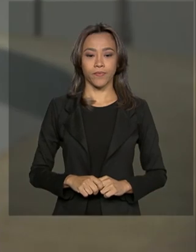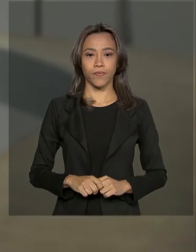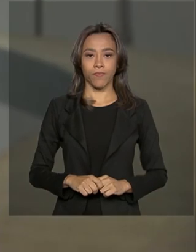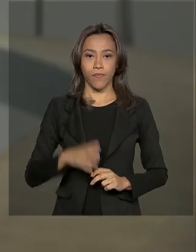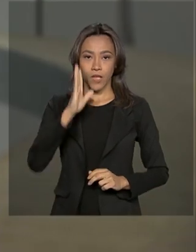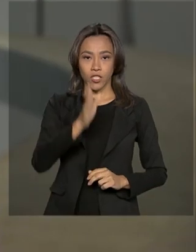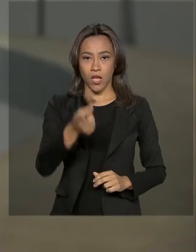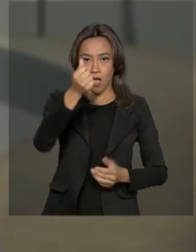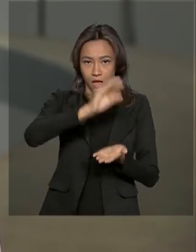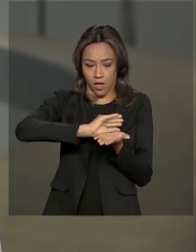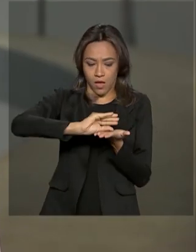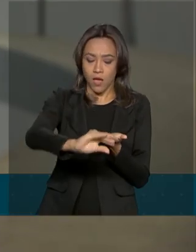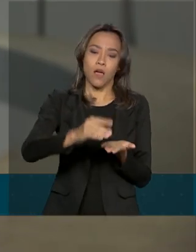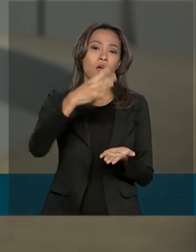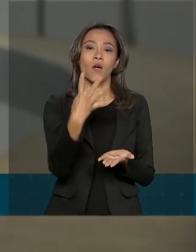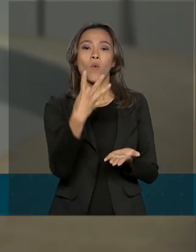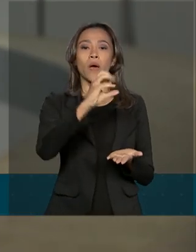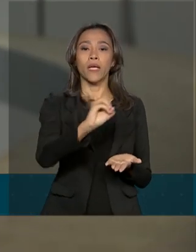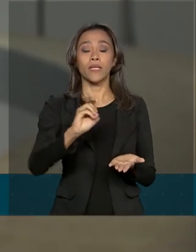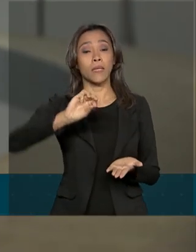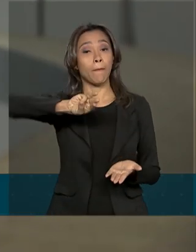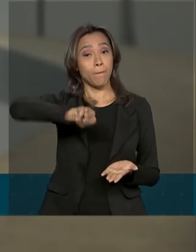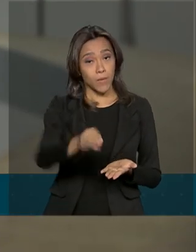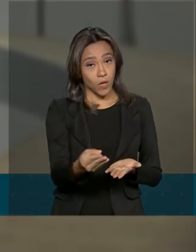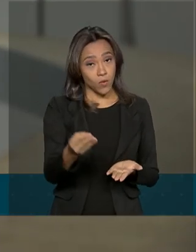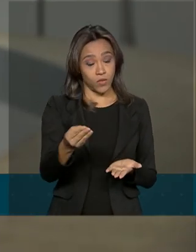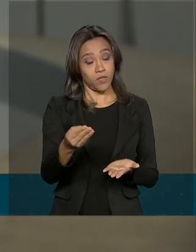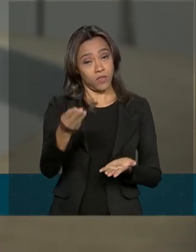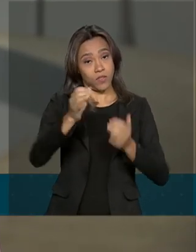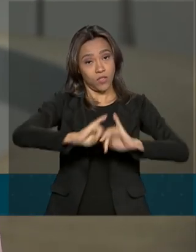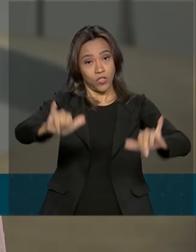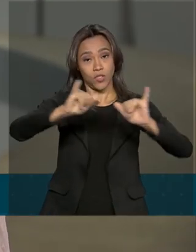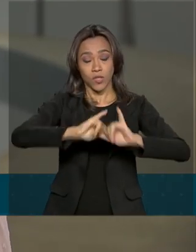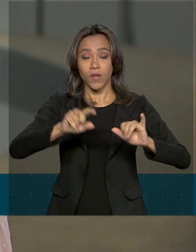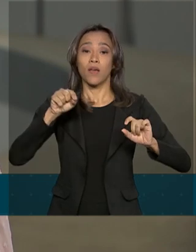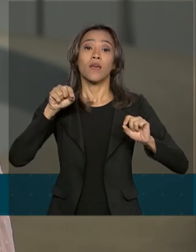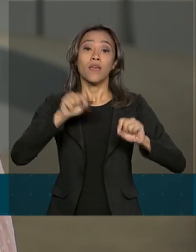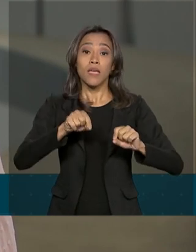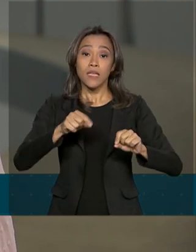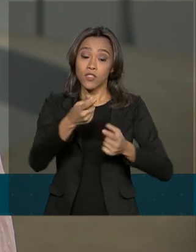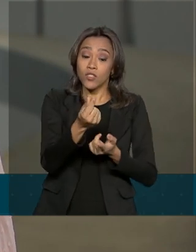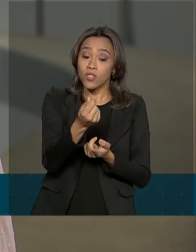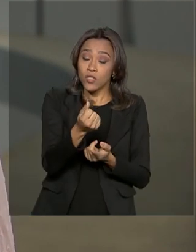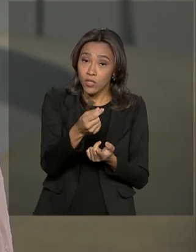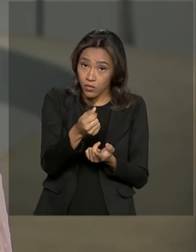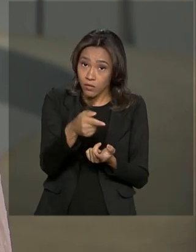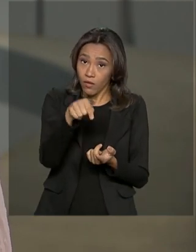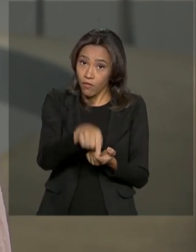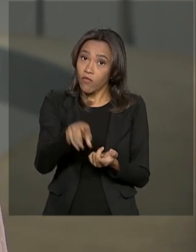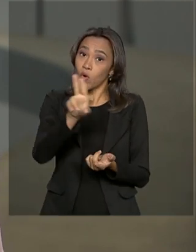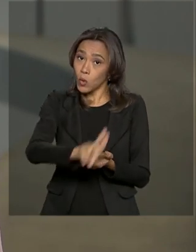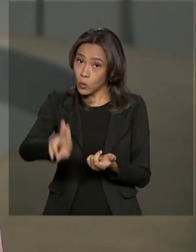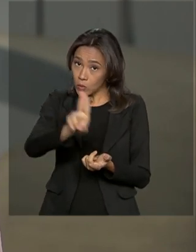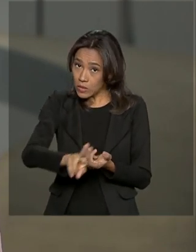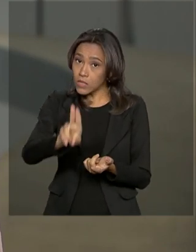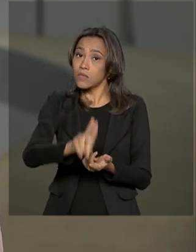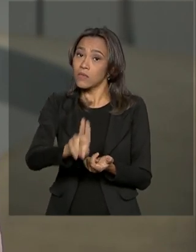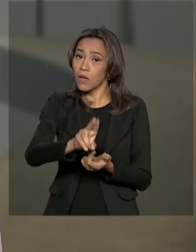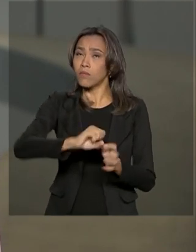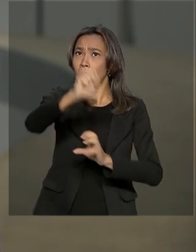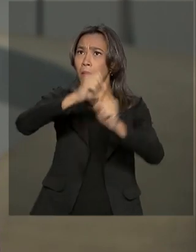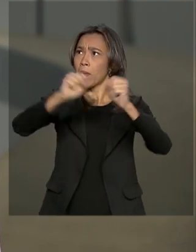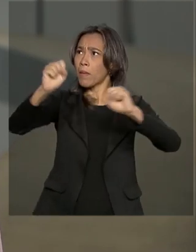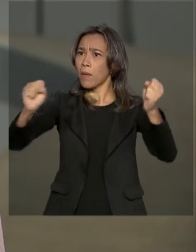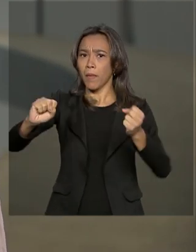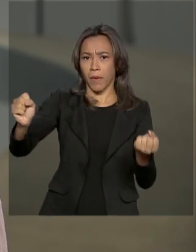Foram investidos 40 milhões de reais na campanha e este recurso, segundo o governo, foi aplicado de forma descentralizada.